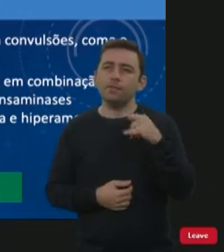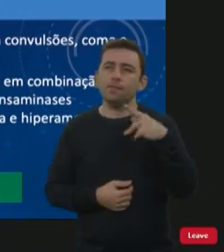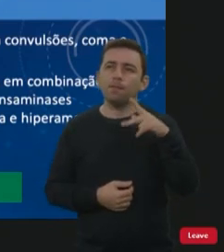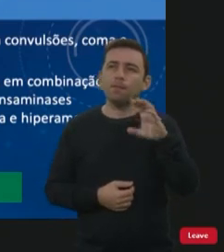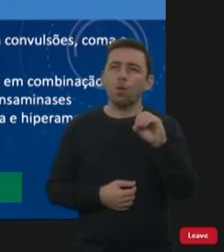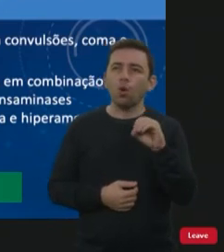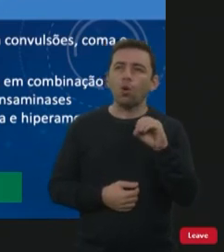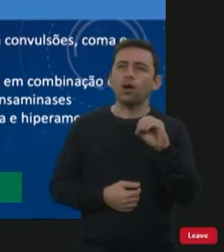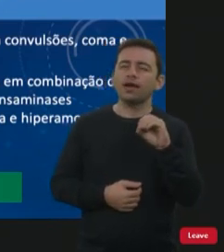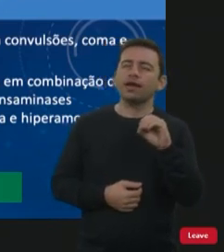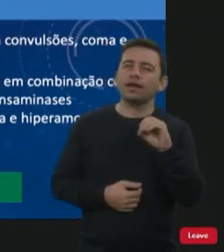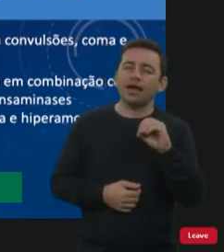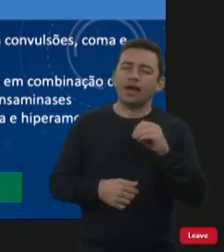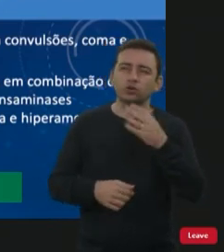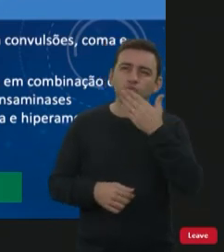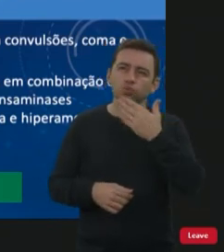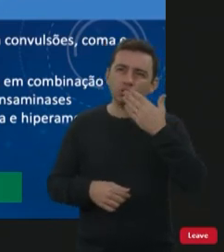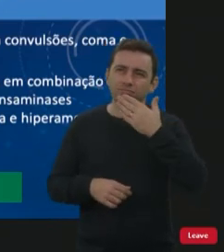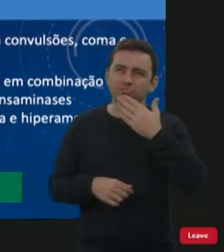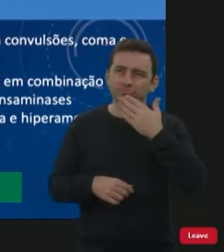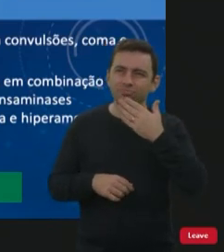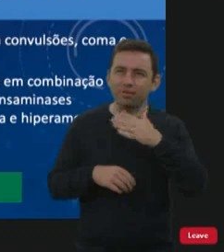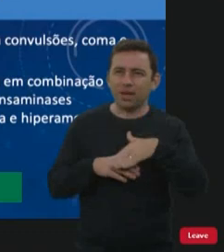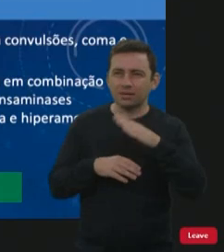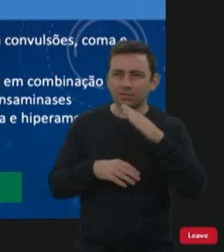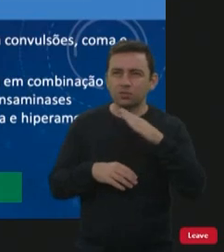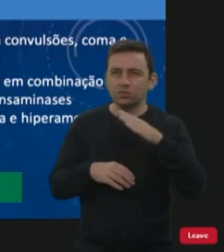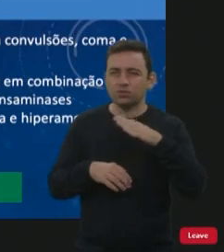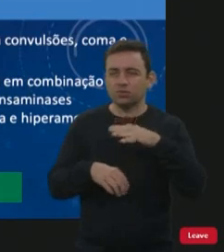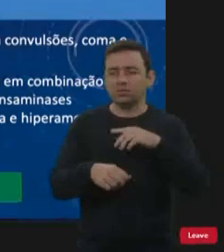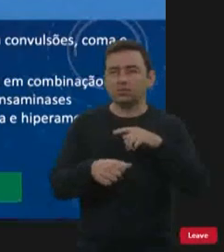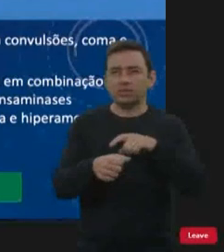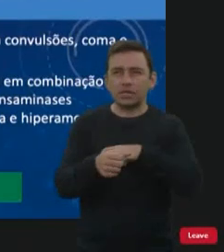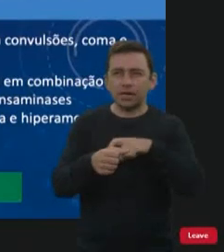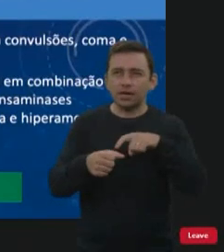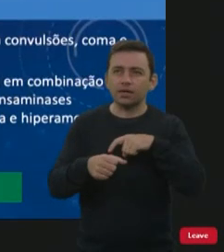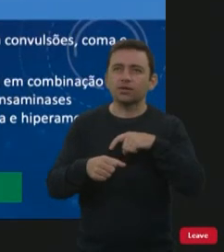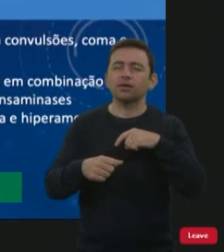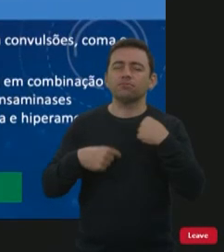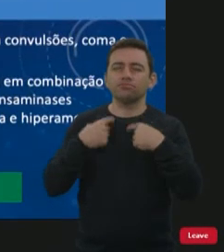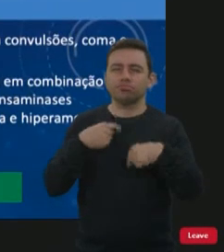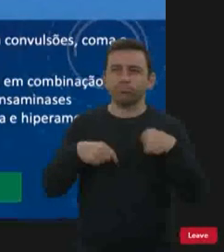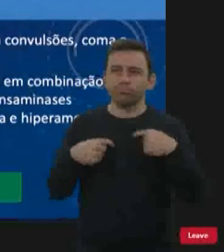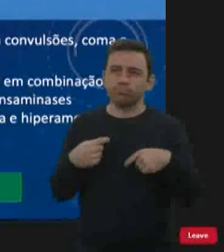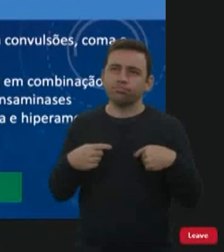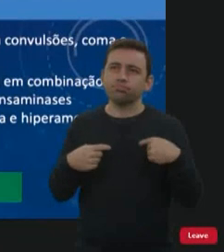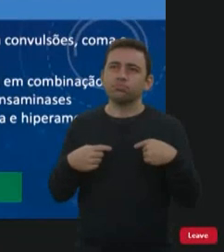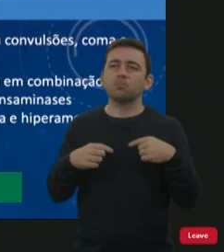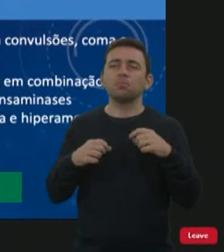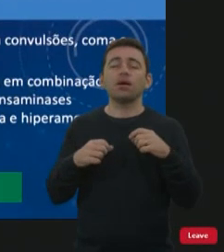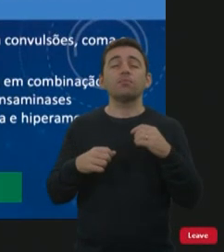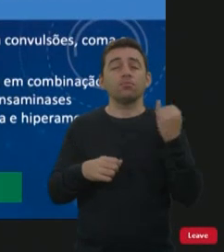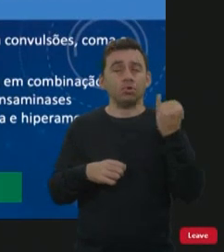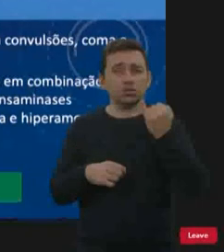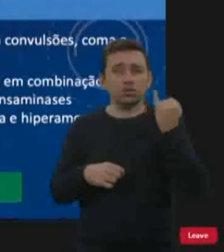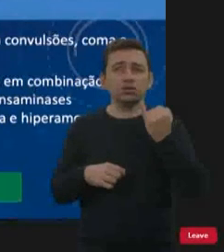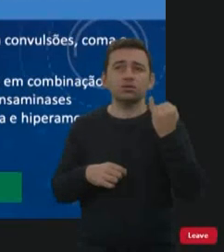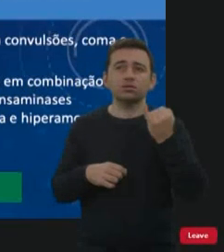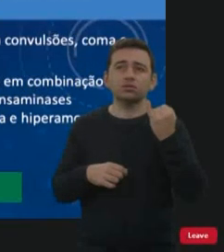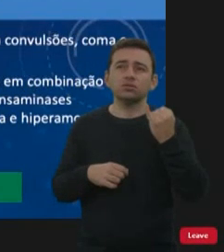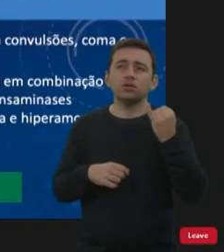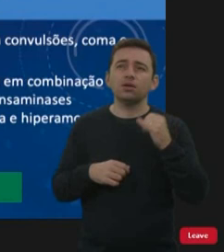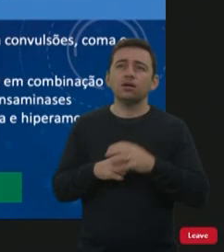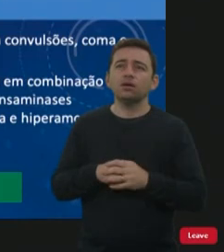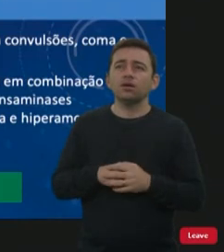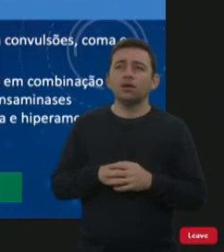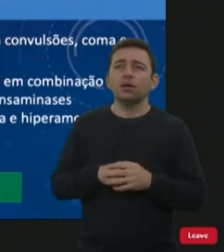essa hipoglicemia, às vezes, pode ser tão importante a ponto de ter uma